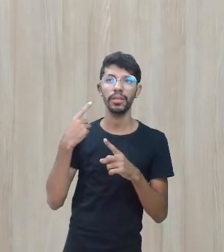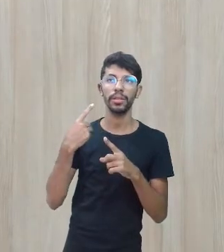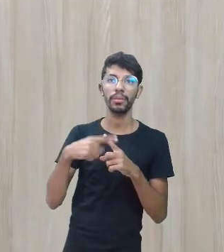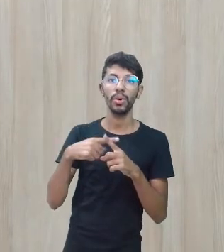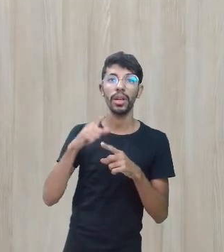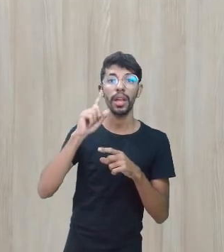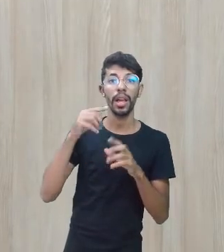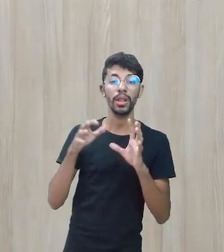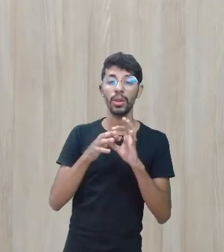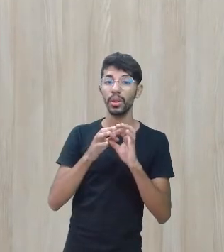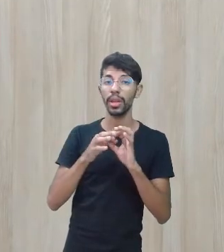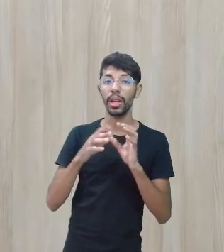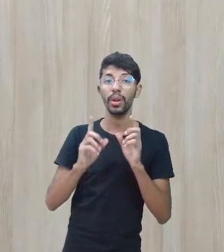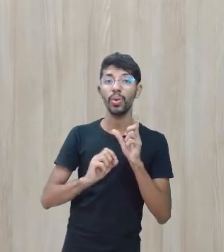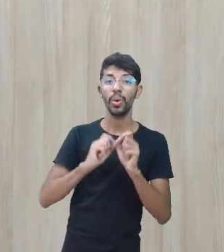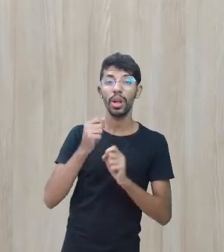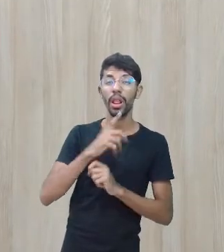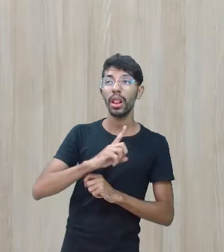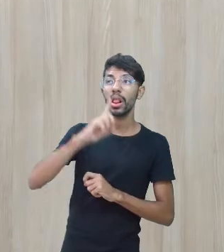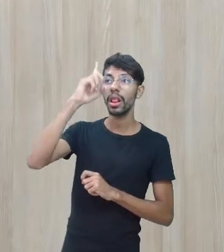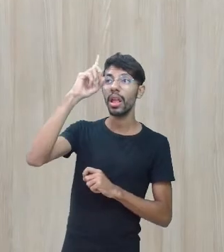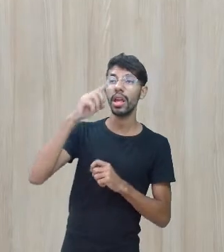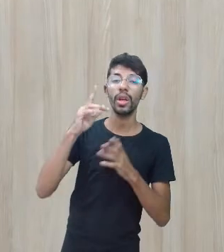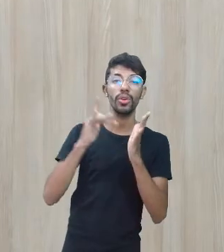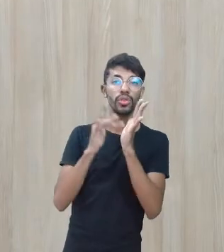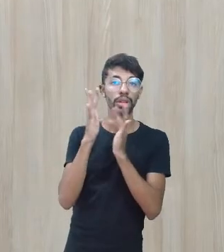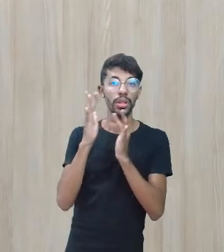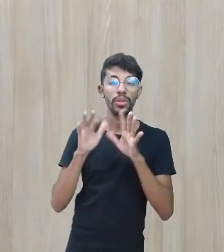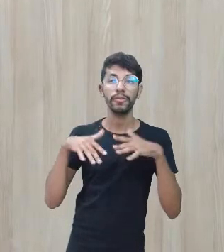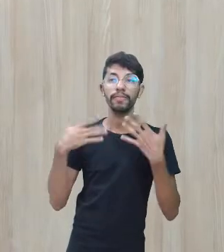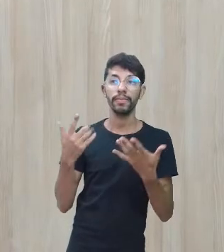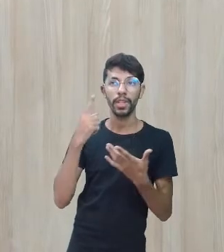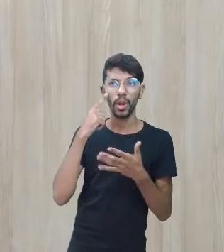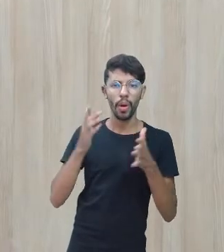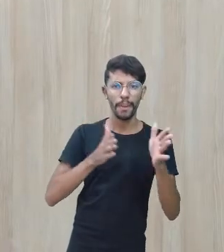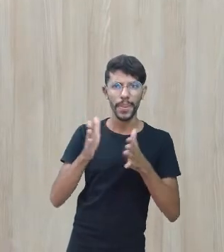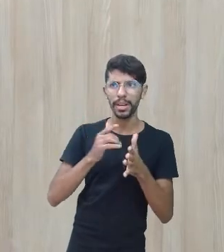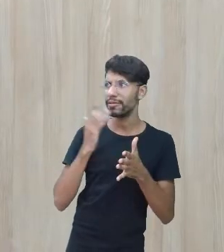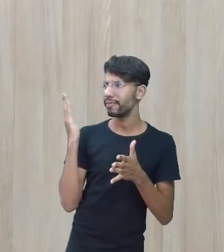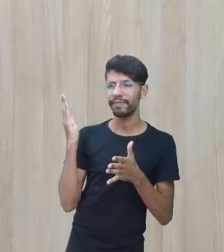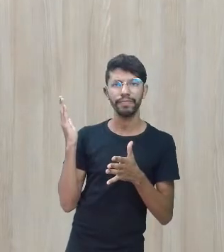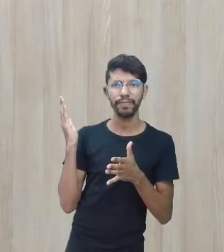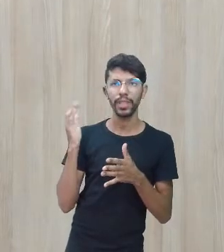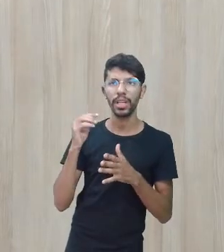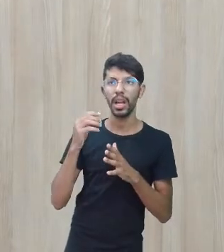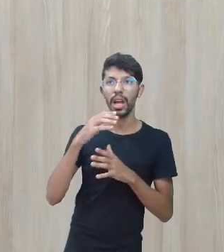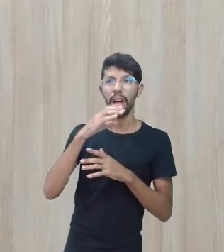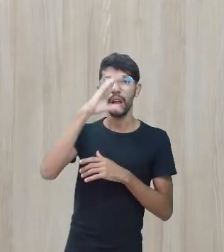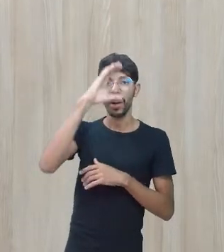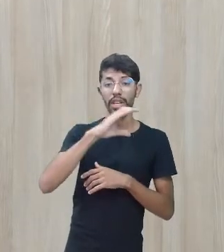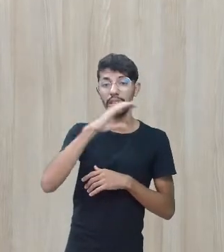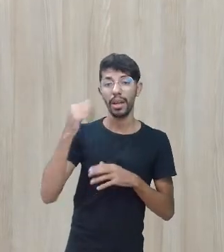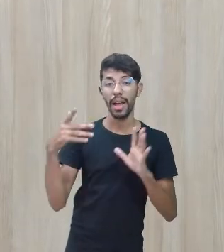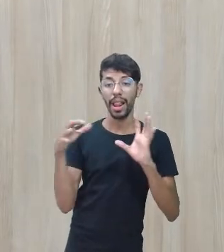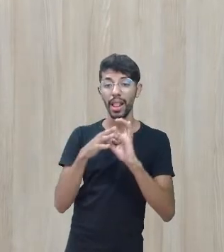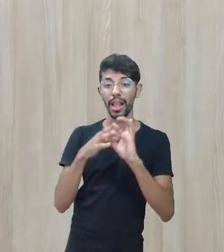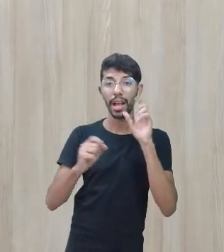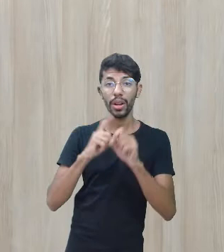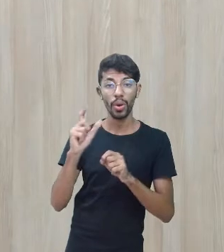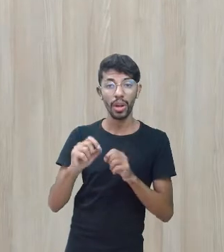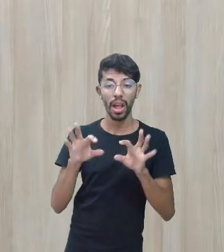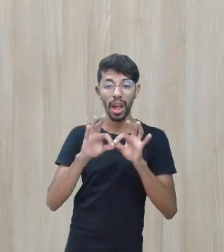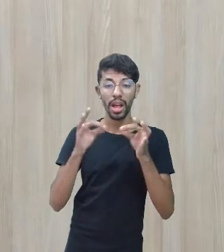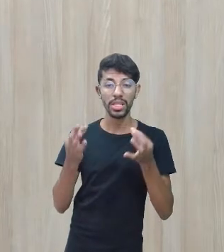Deus, Jesus Cristo. Né, nesse período, o cristianismo estava muito associado a uma vida simples, à